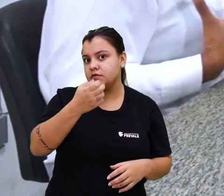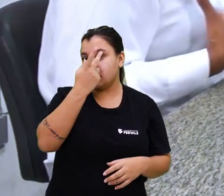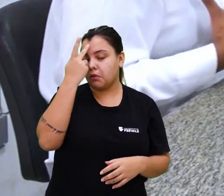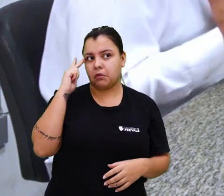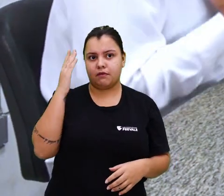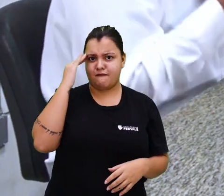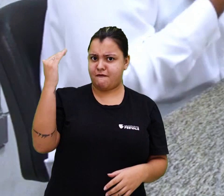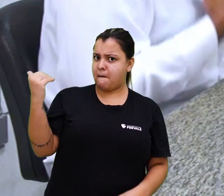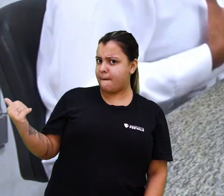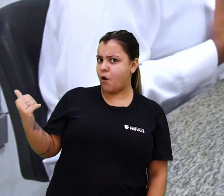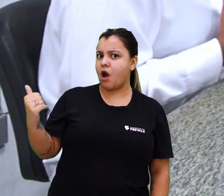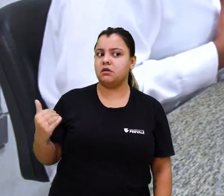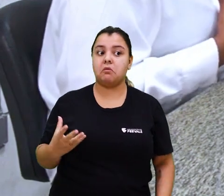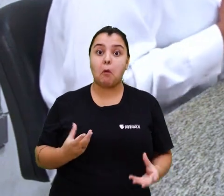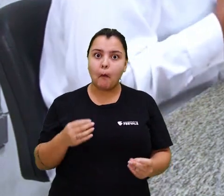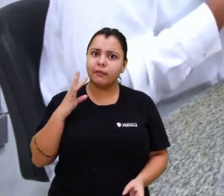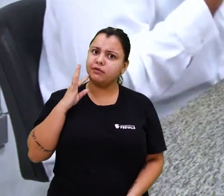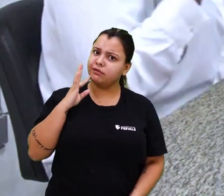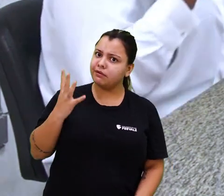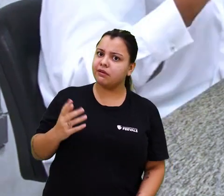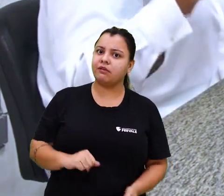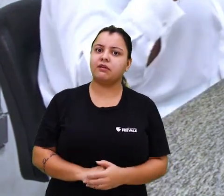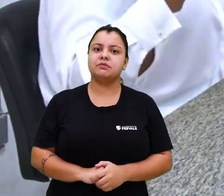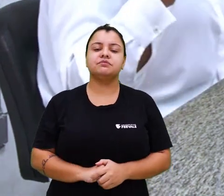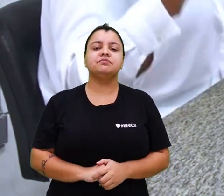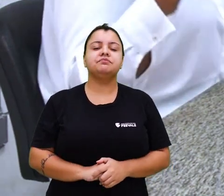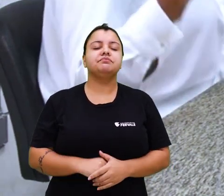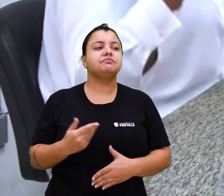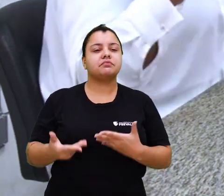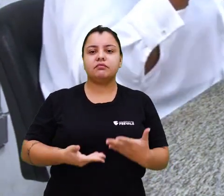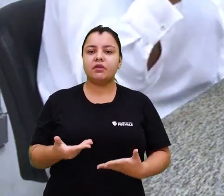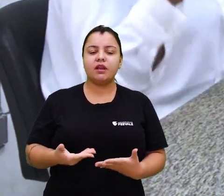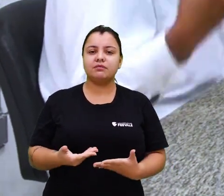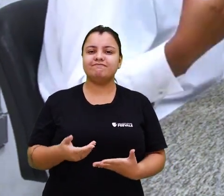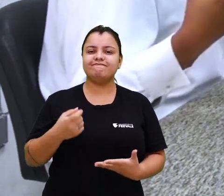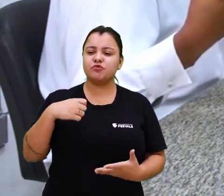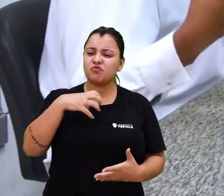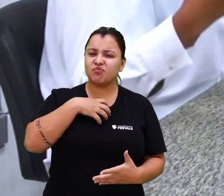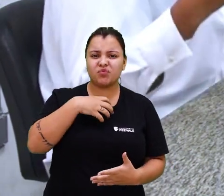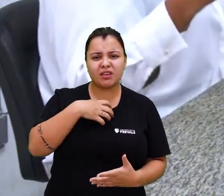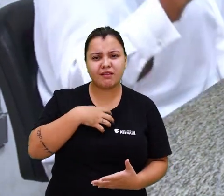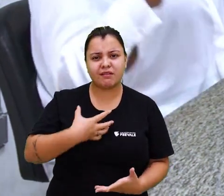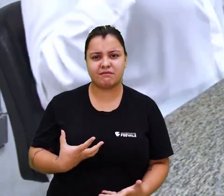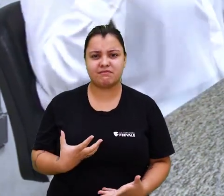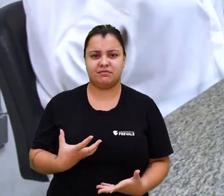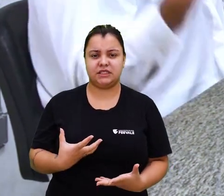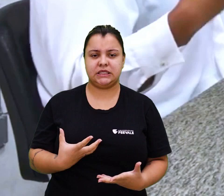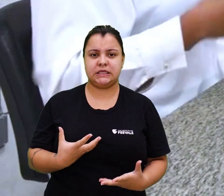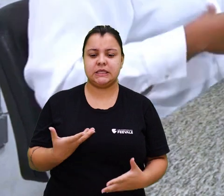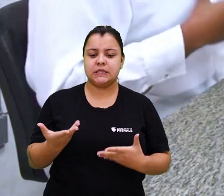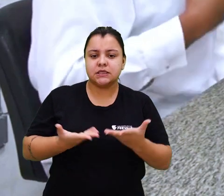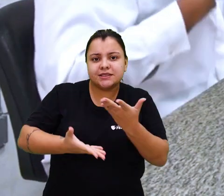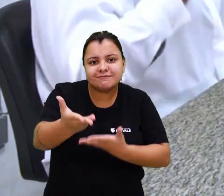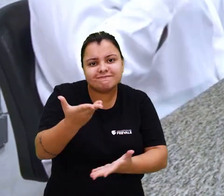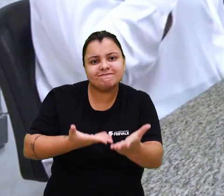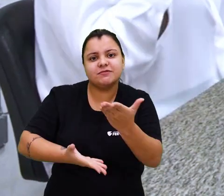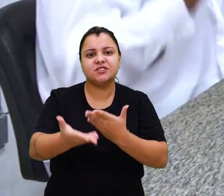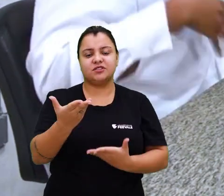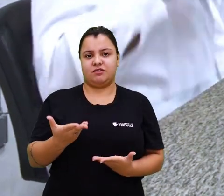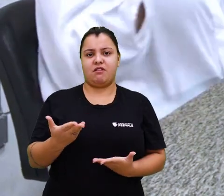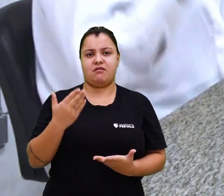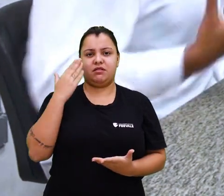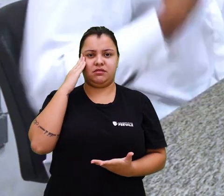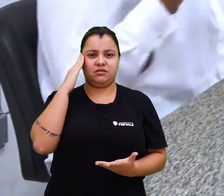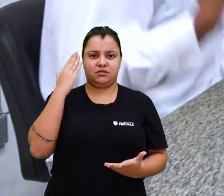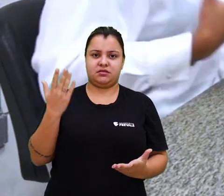famosíssimas muito legal e assim a dimensão né E como é que é essa troca como é que você eu